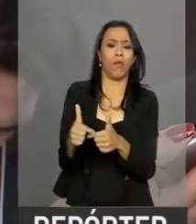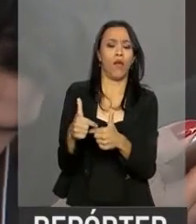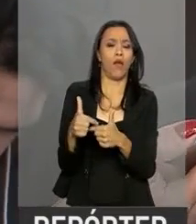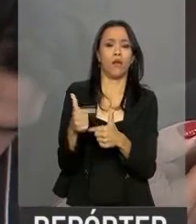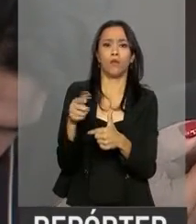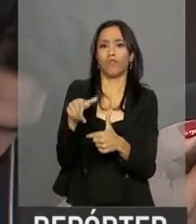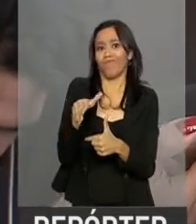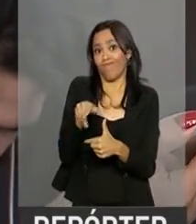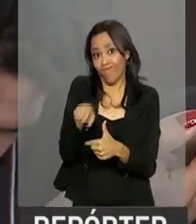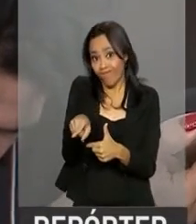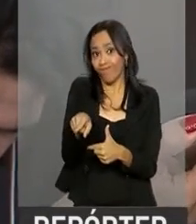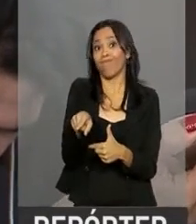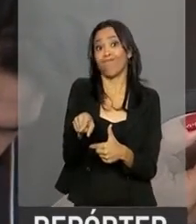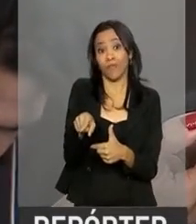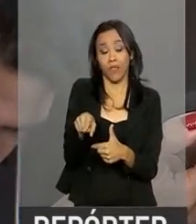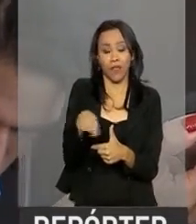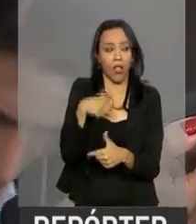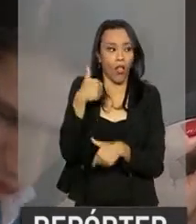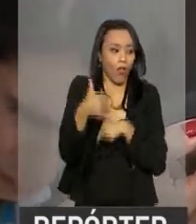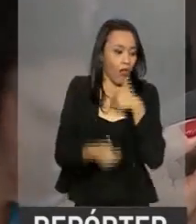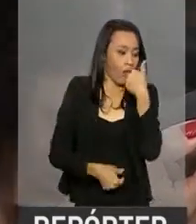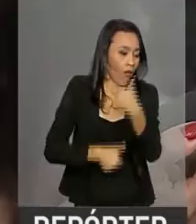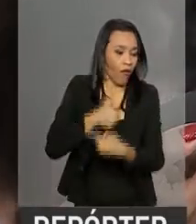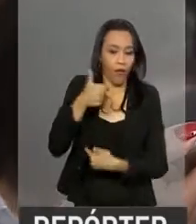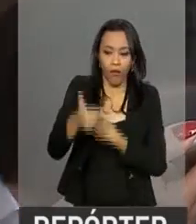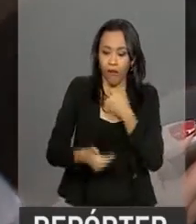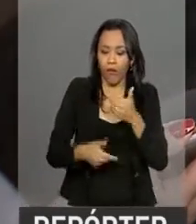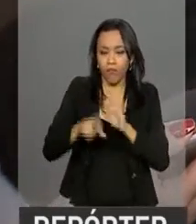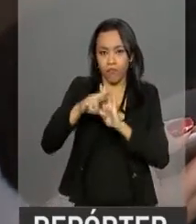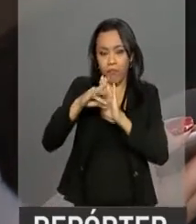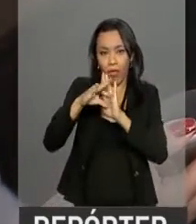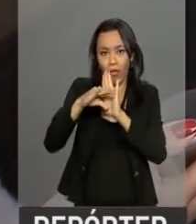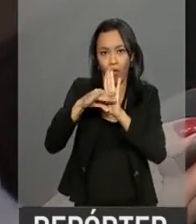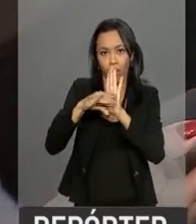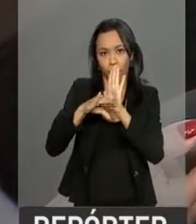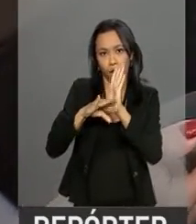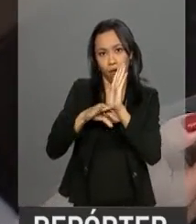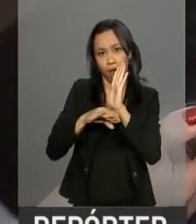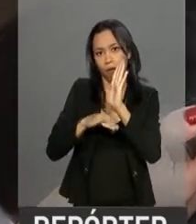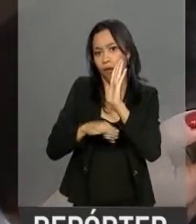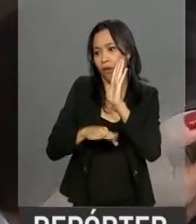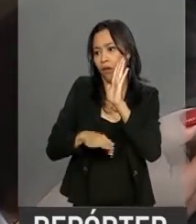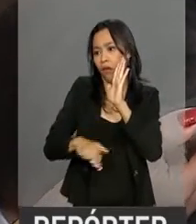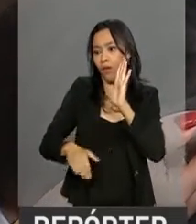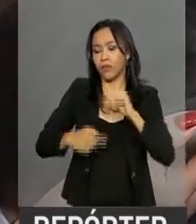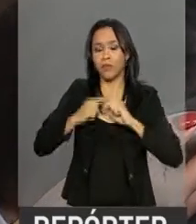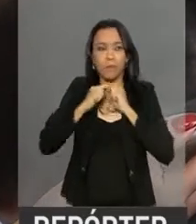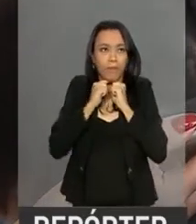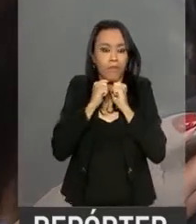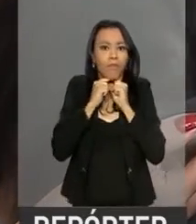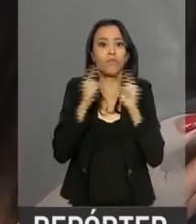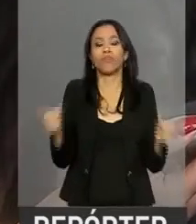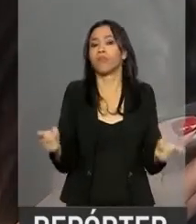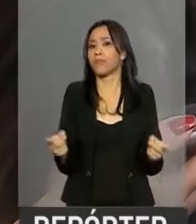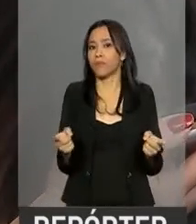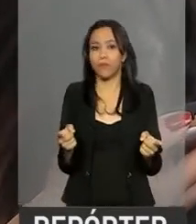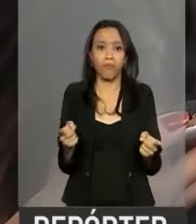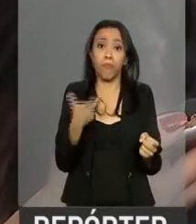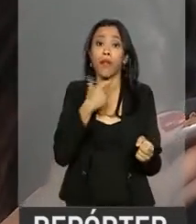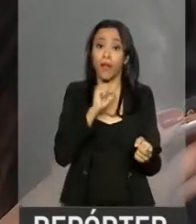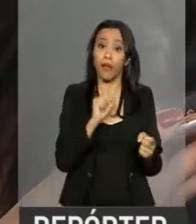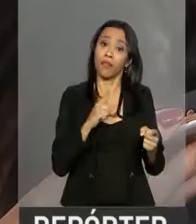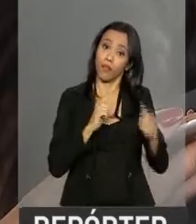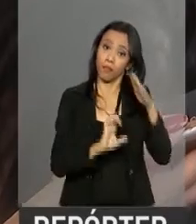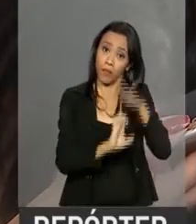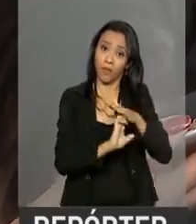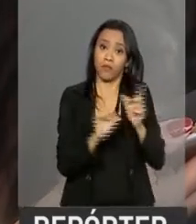é imensamente trabalhosa, com obrigações acessórias insuportáveis, impossíveis, principalmente para o pequeno.